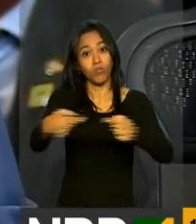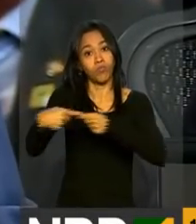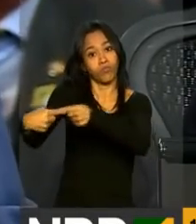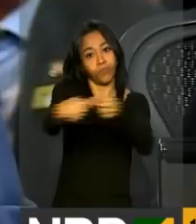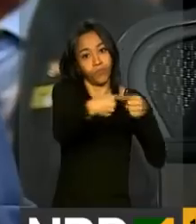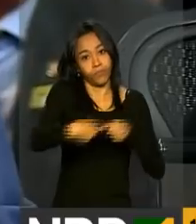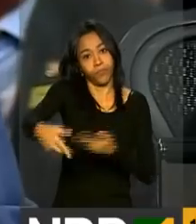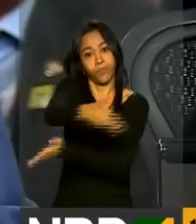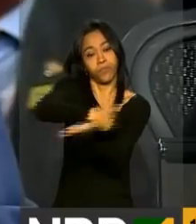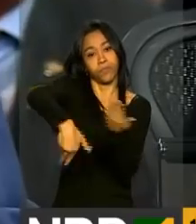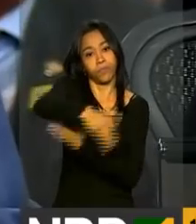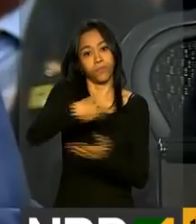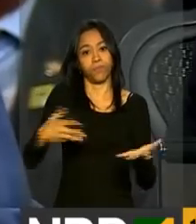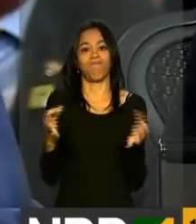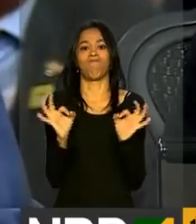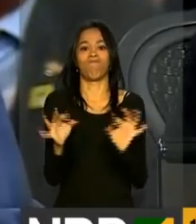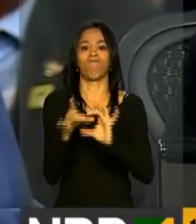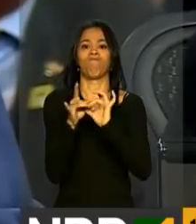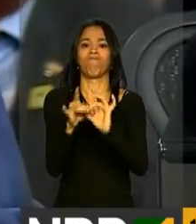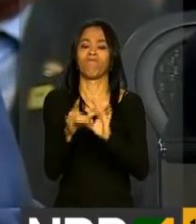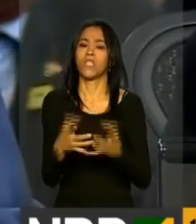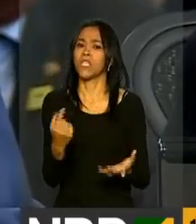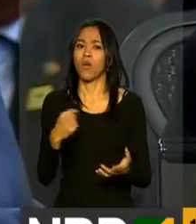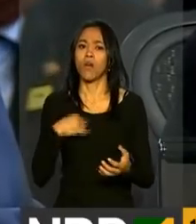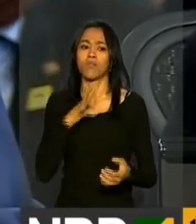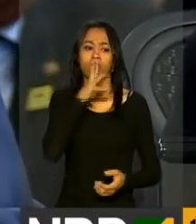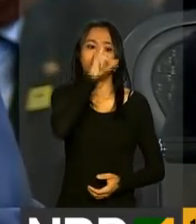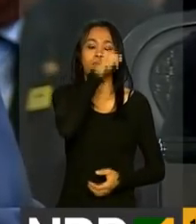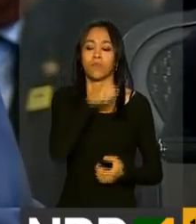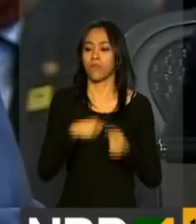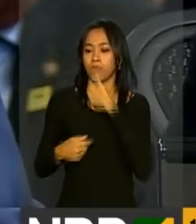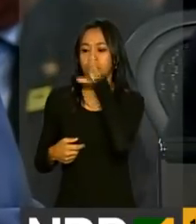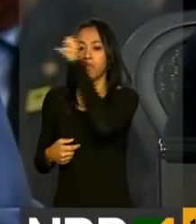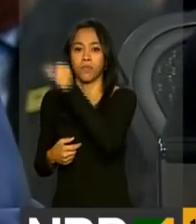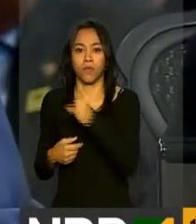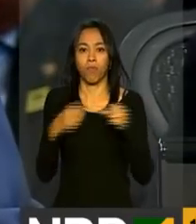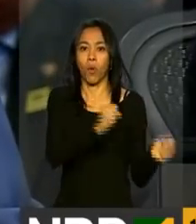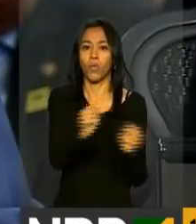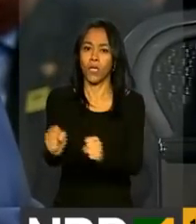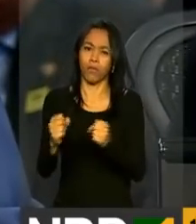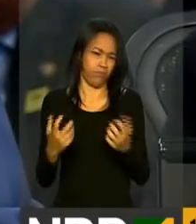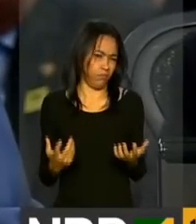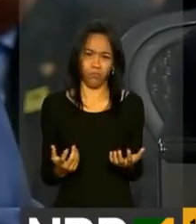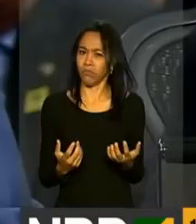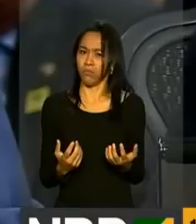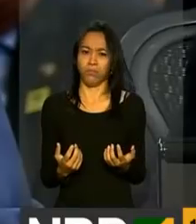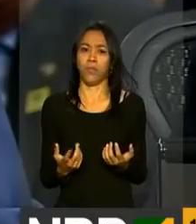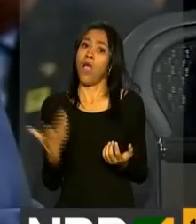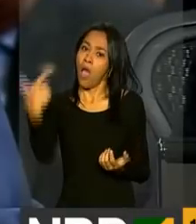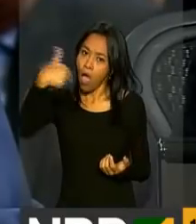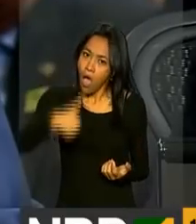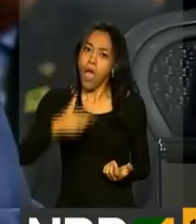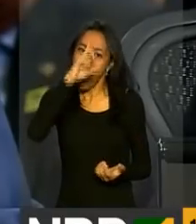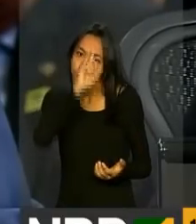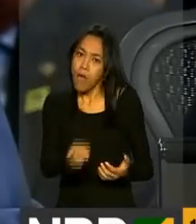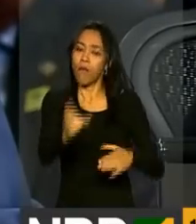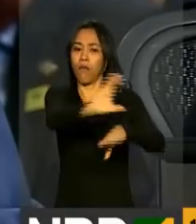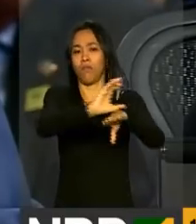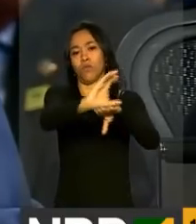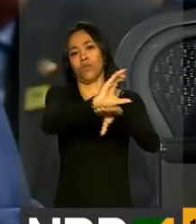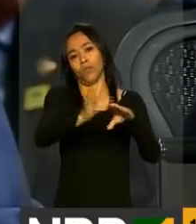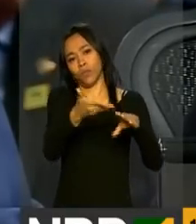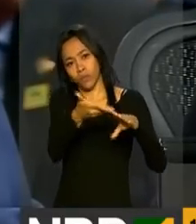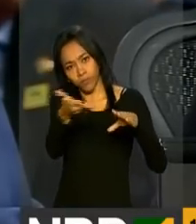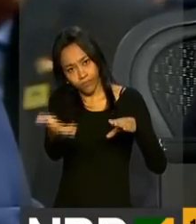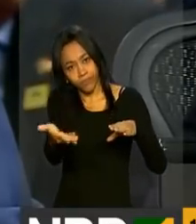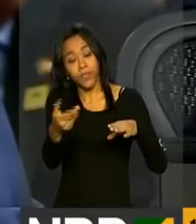trabalha em perfeita harmonia portanto não invada a competência de um poder em outro poder esta é a determinação condicional portanto